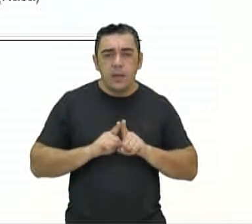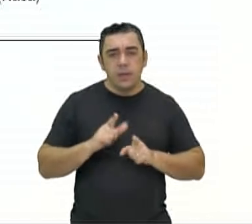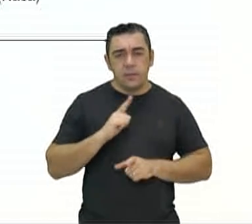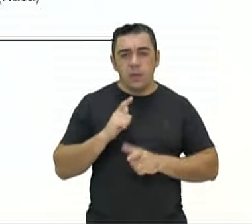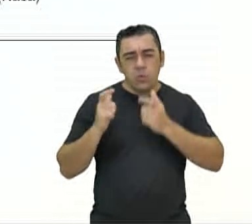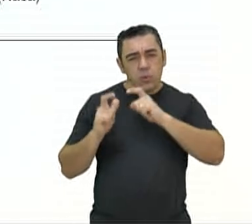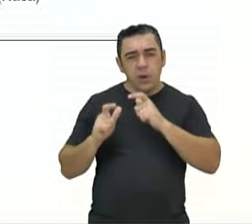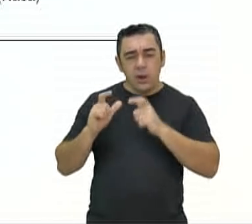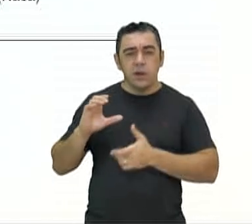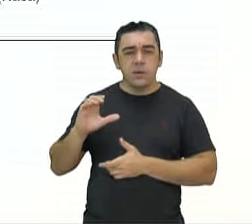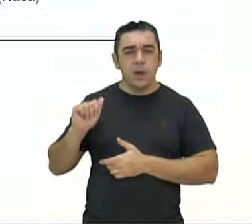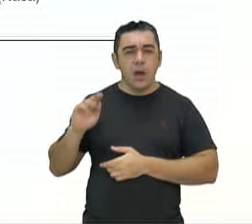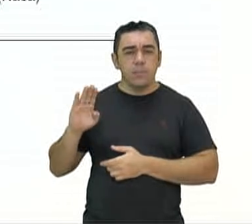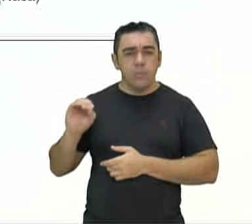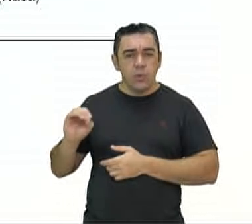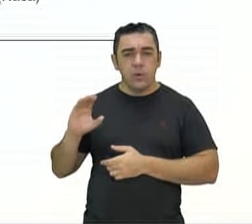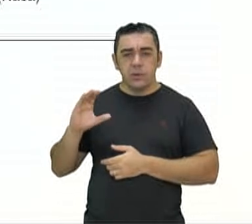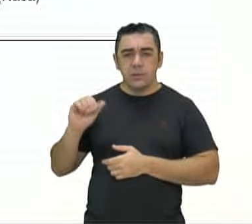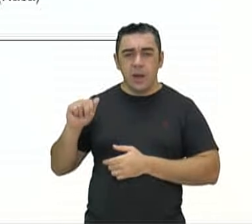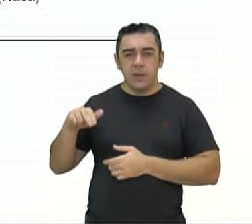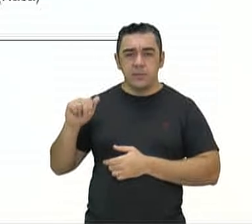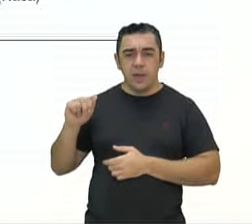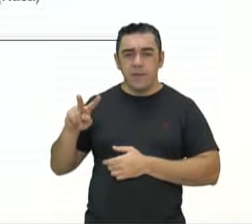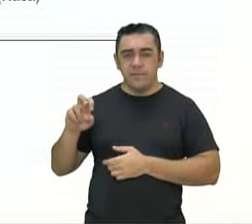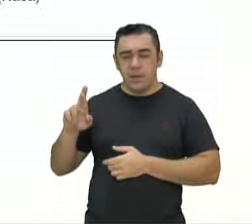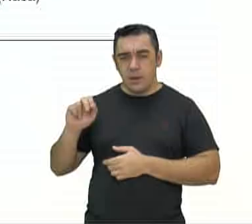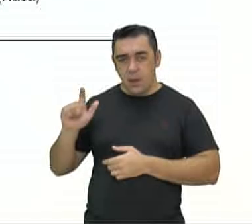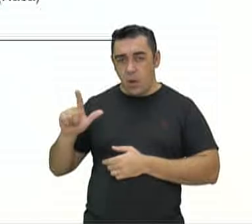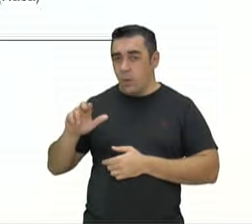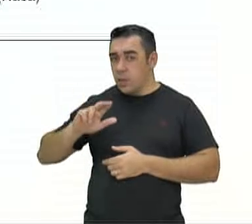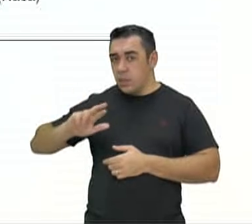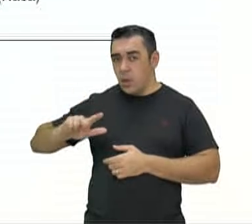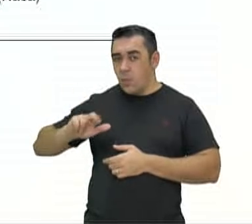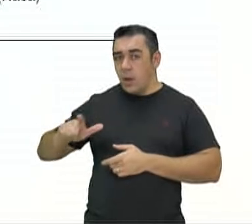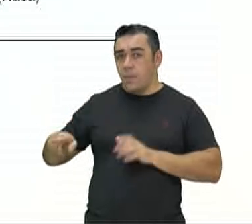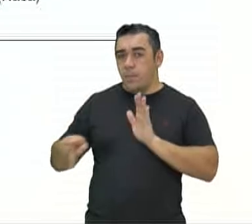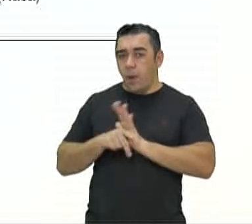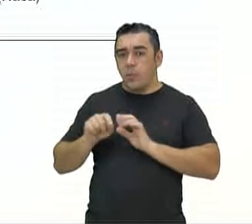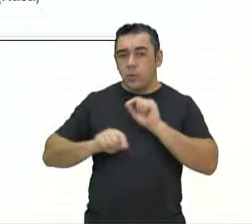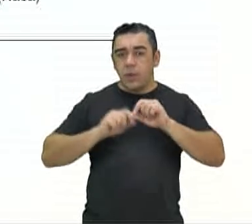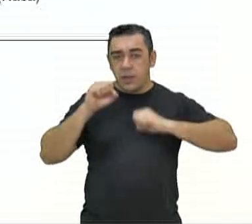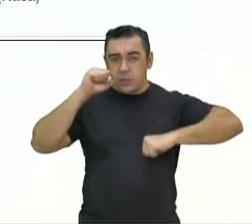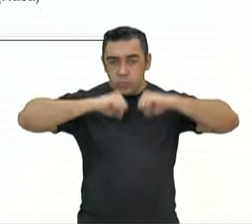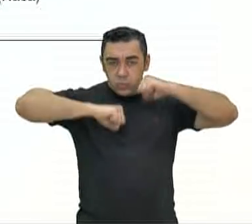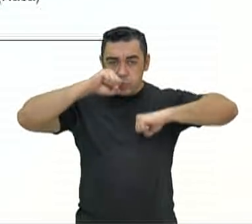Canaveral, mas não faz ainda parte deste cinturão da região industrial